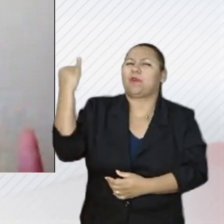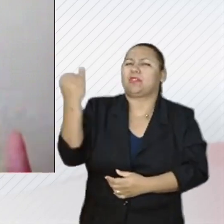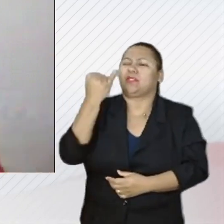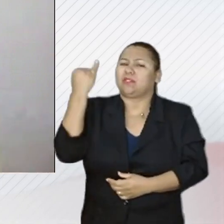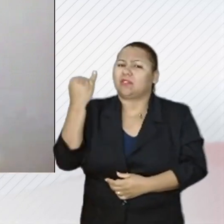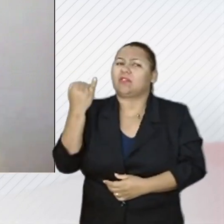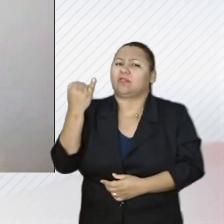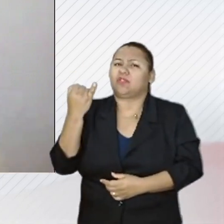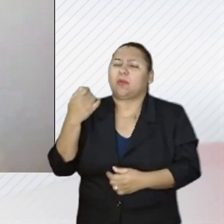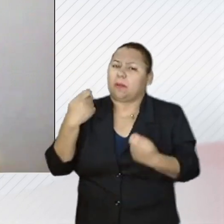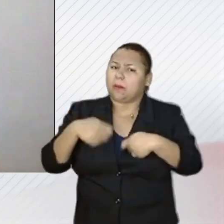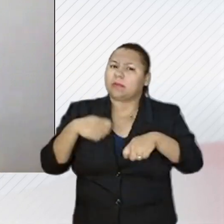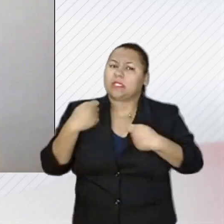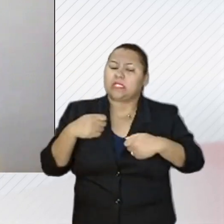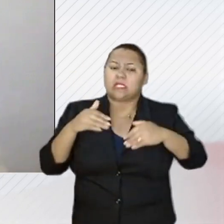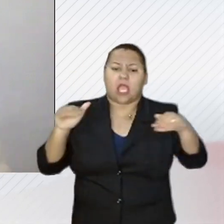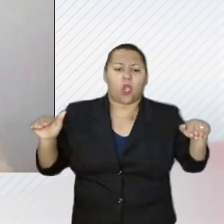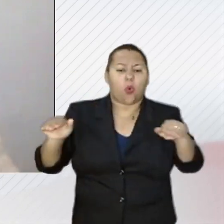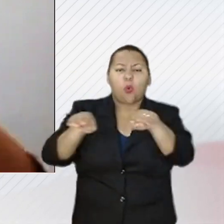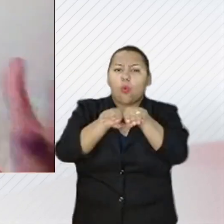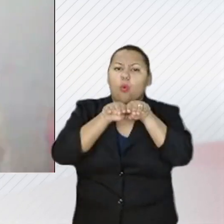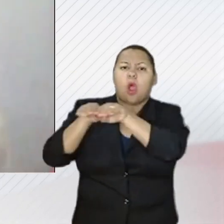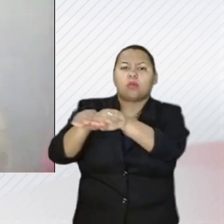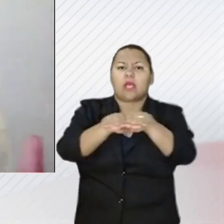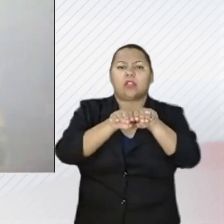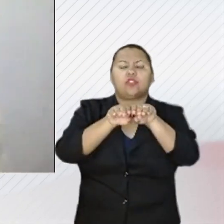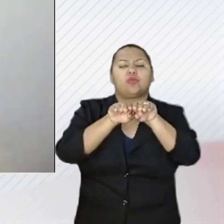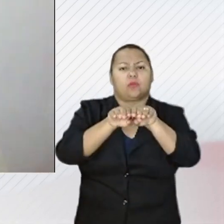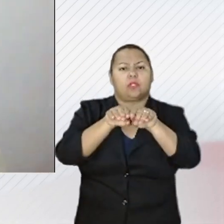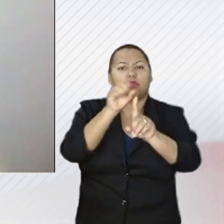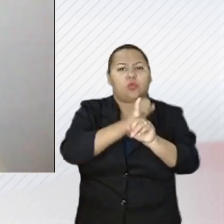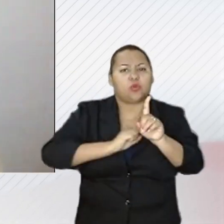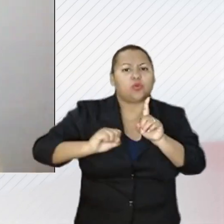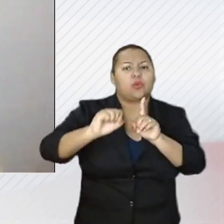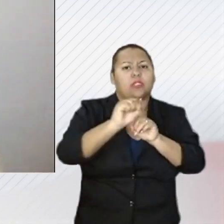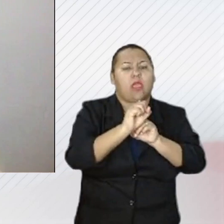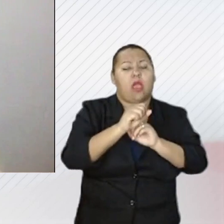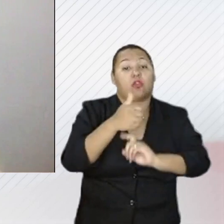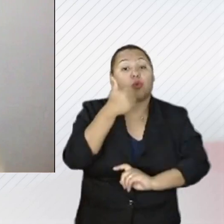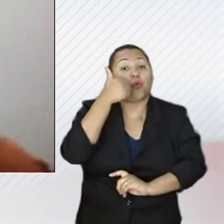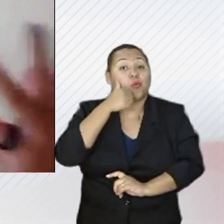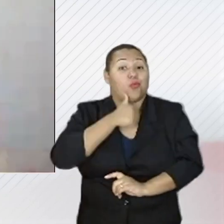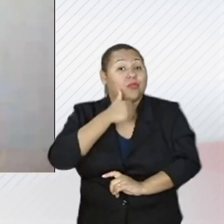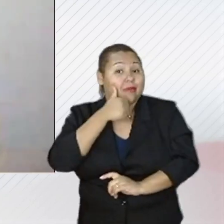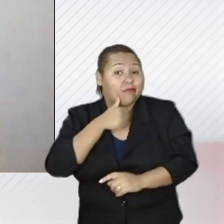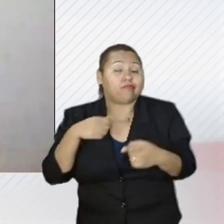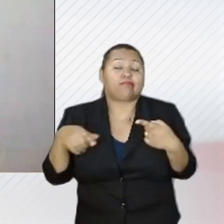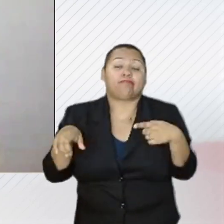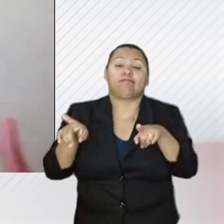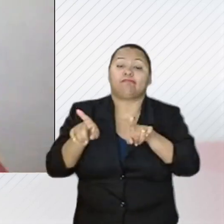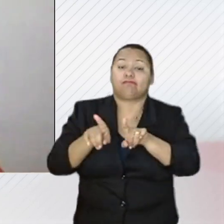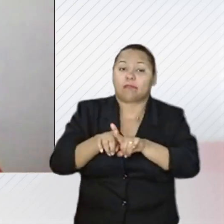desigualdades sociais que são vindas, sim, por sermos mulheres. Então, tratar os